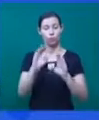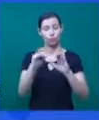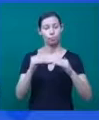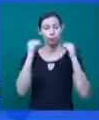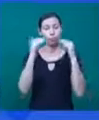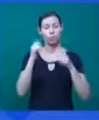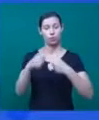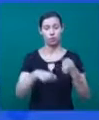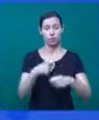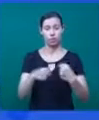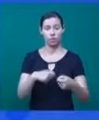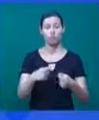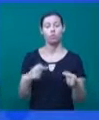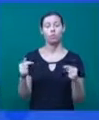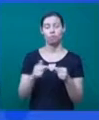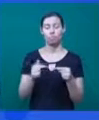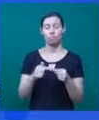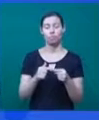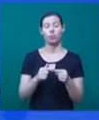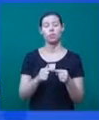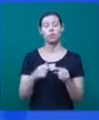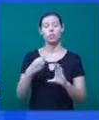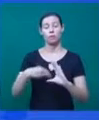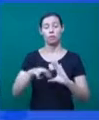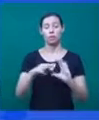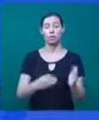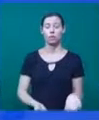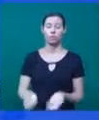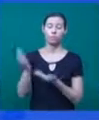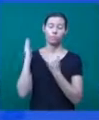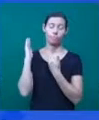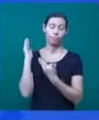em administração ou áreas afins. E o contato?